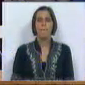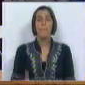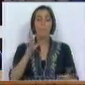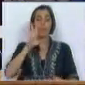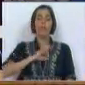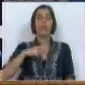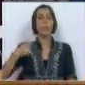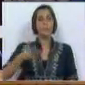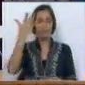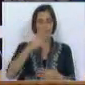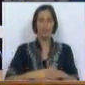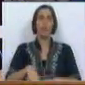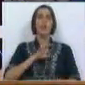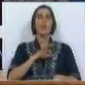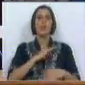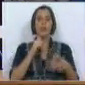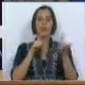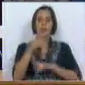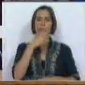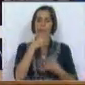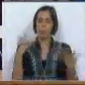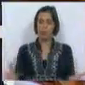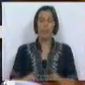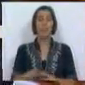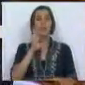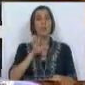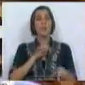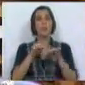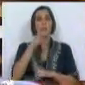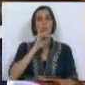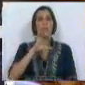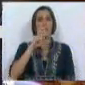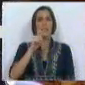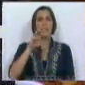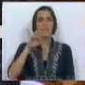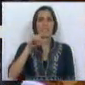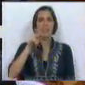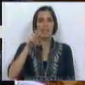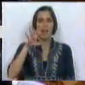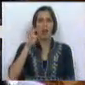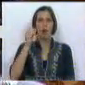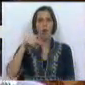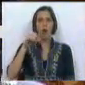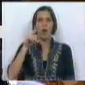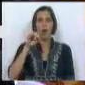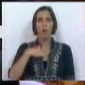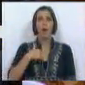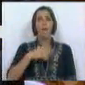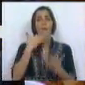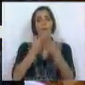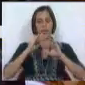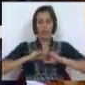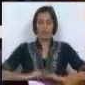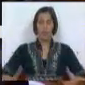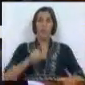Senhora Presidente, Senhoras e Senhores Deputados, Senhora Deputada Cecília Honório, gostava de tranquilizar